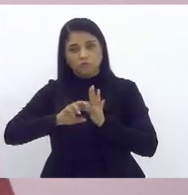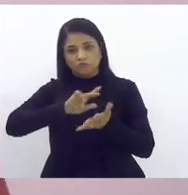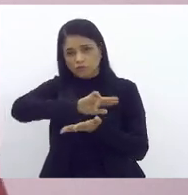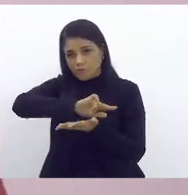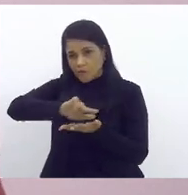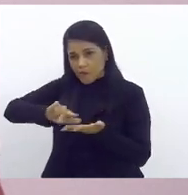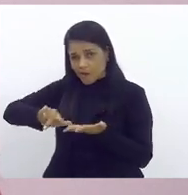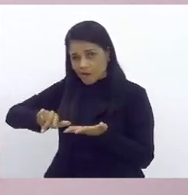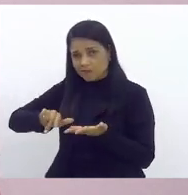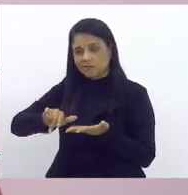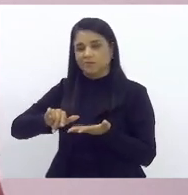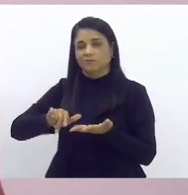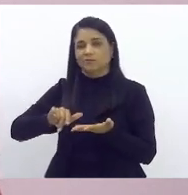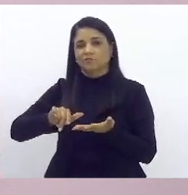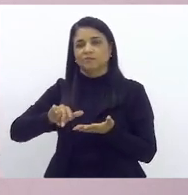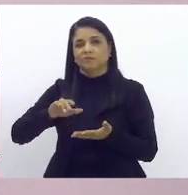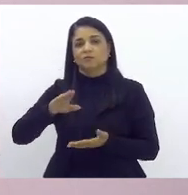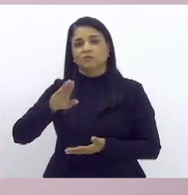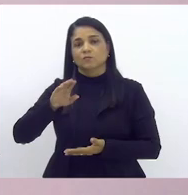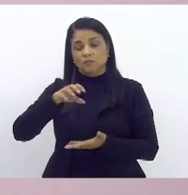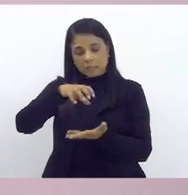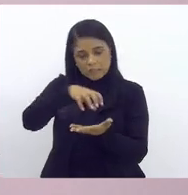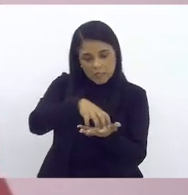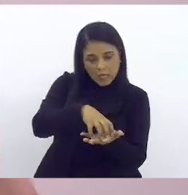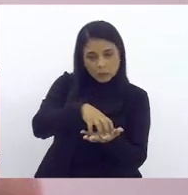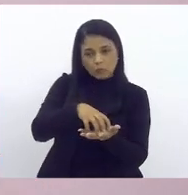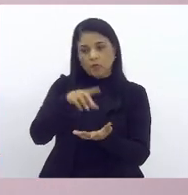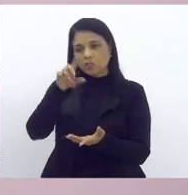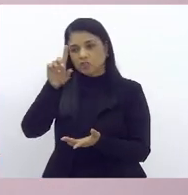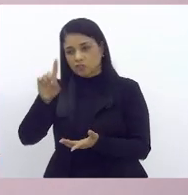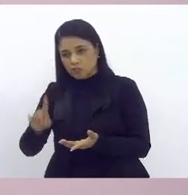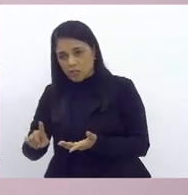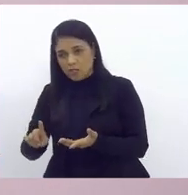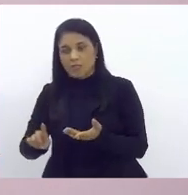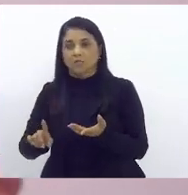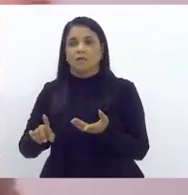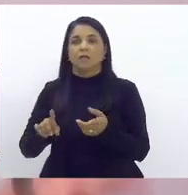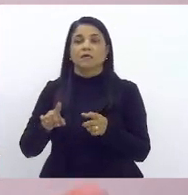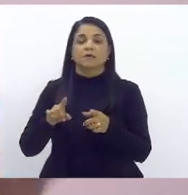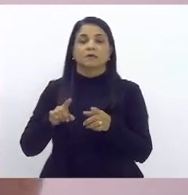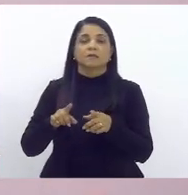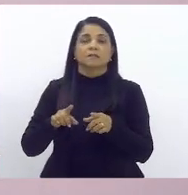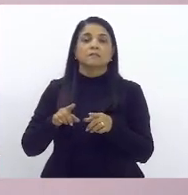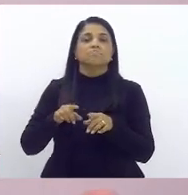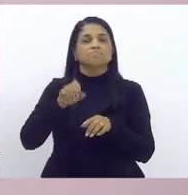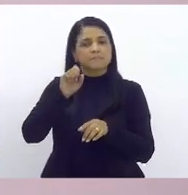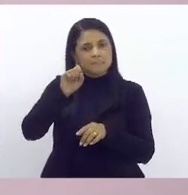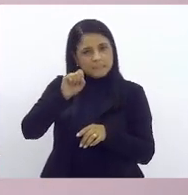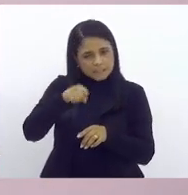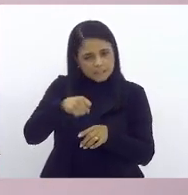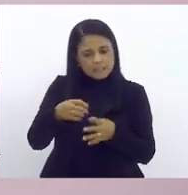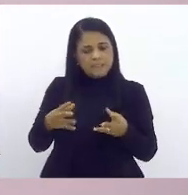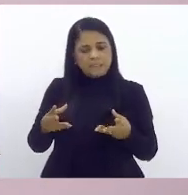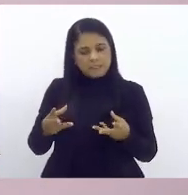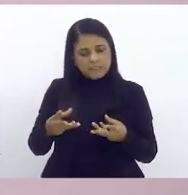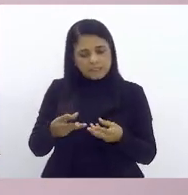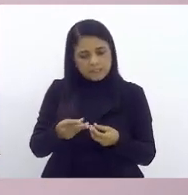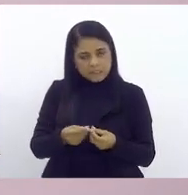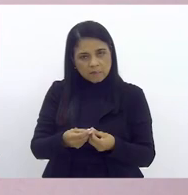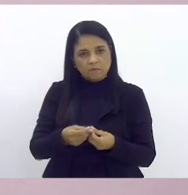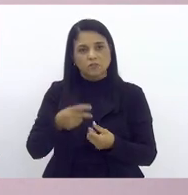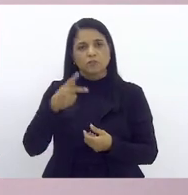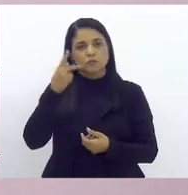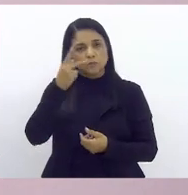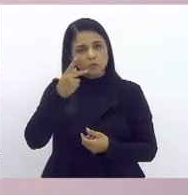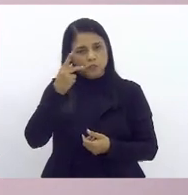inclusive do centro, da direita, que tem parlamentares que são, sim, sensíveis a essa